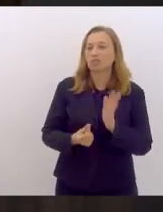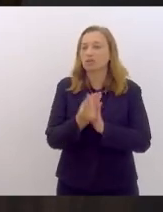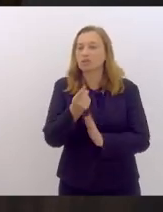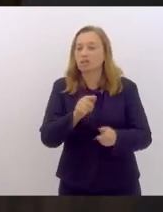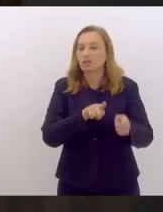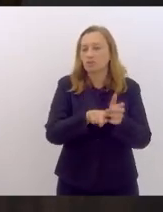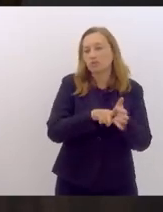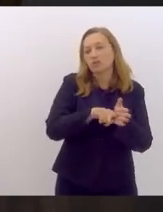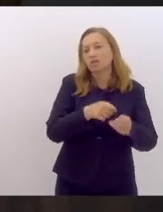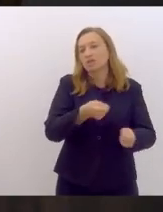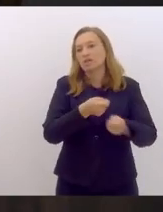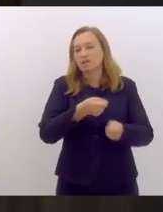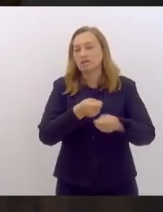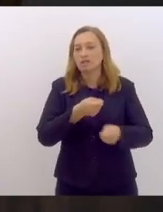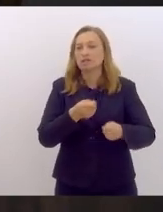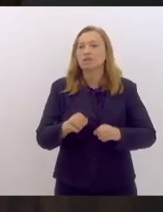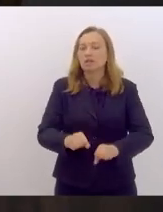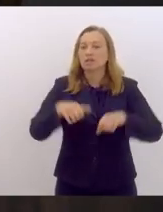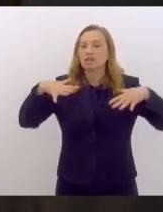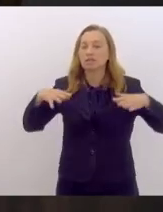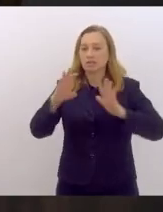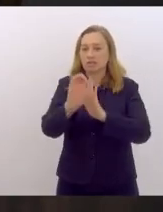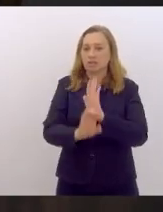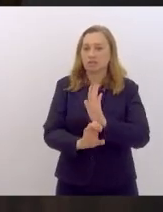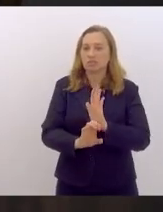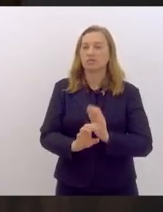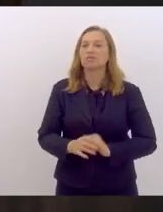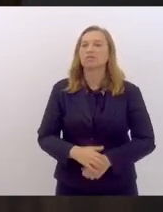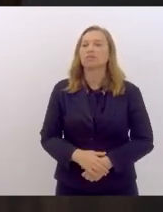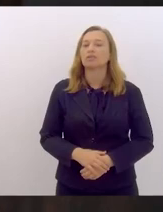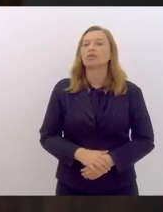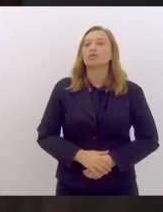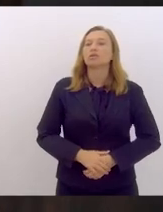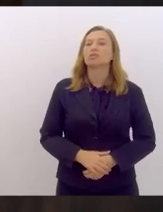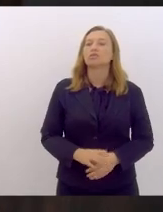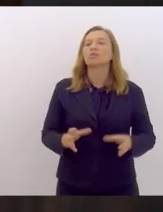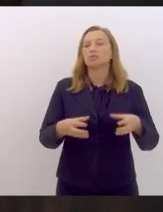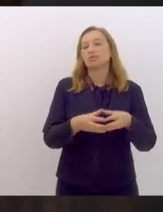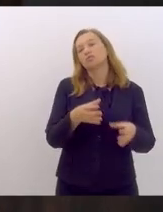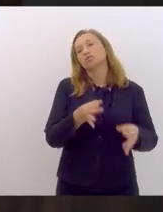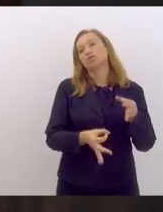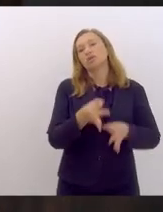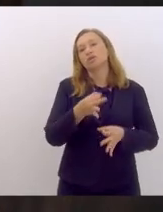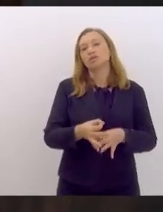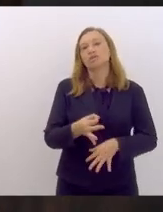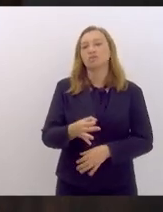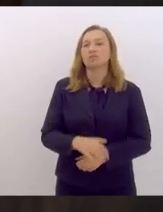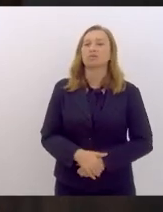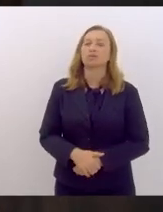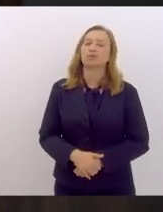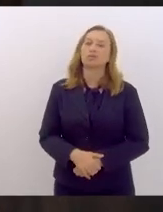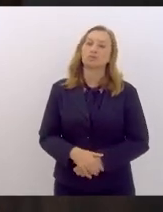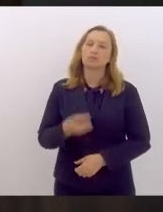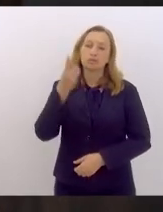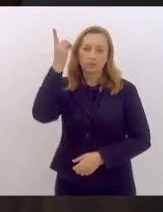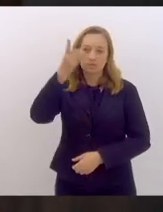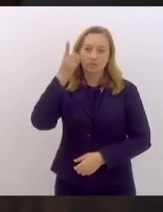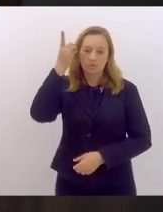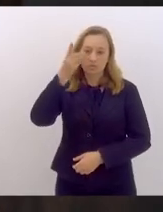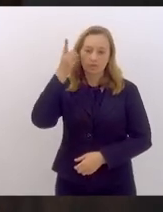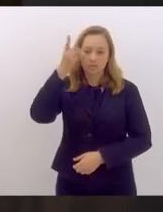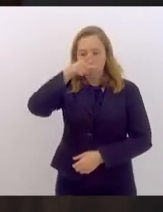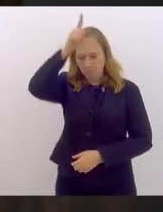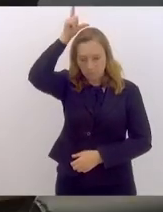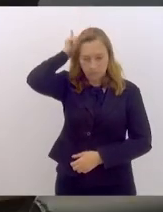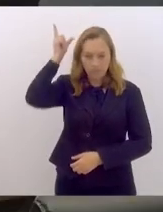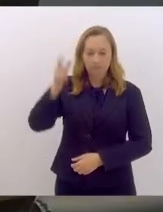Fiscalização Financeira e Controle, as emendas de plenário. Para emitir parecer pela Comissão de Constituição e Justiça, deputado